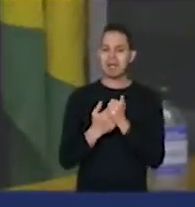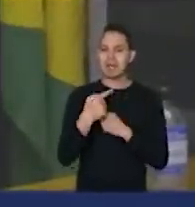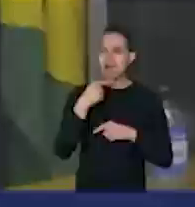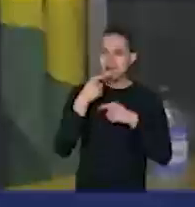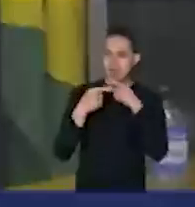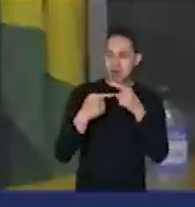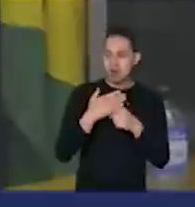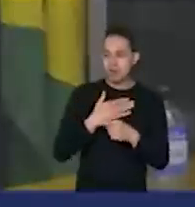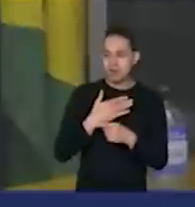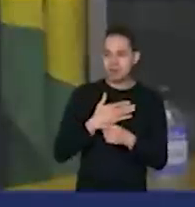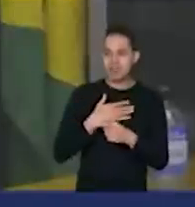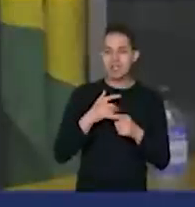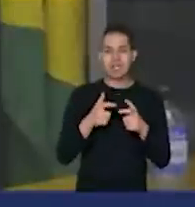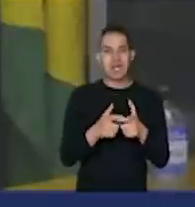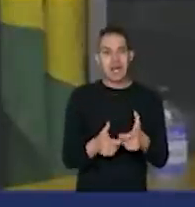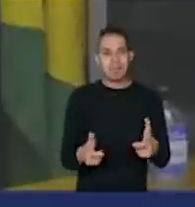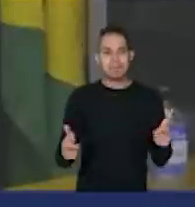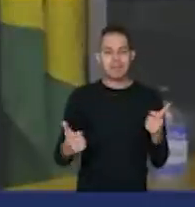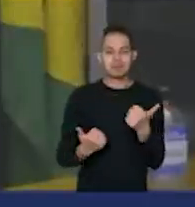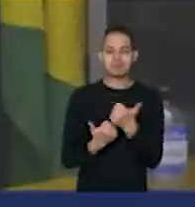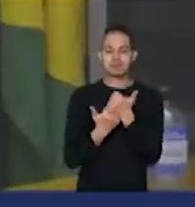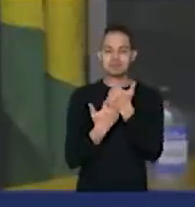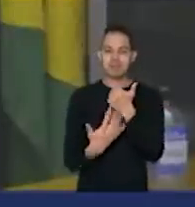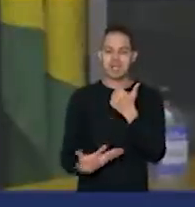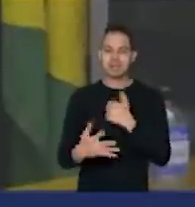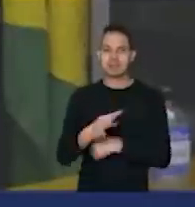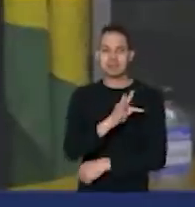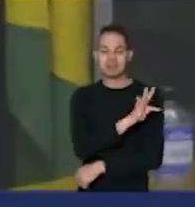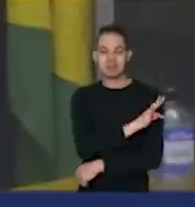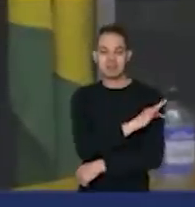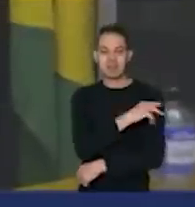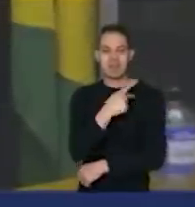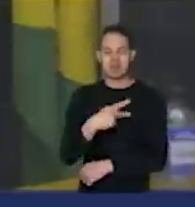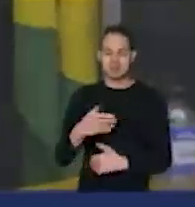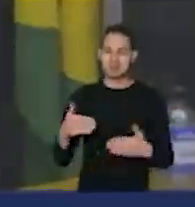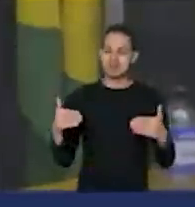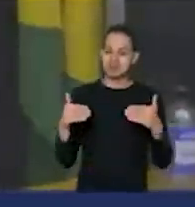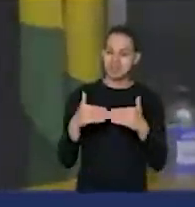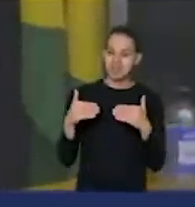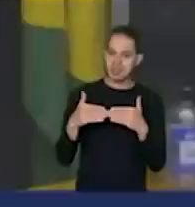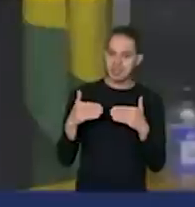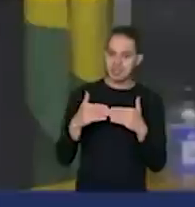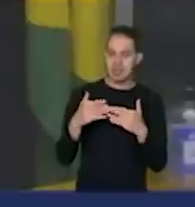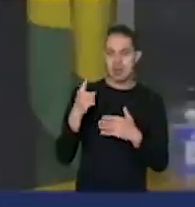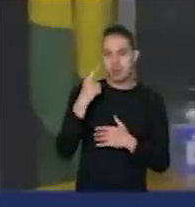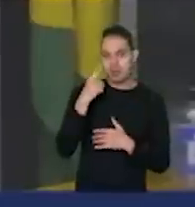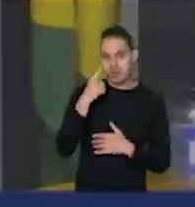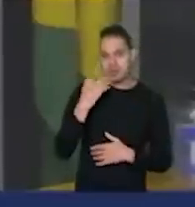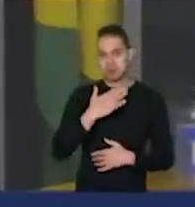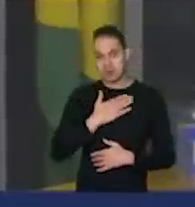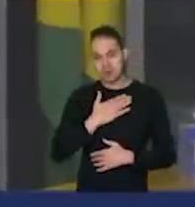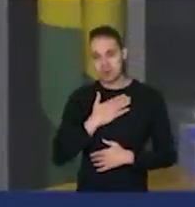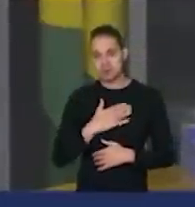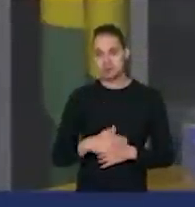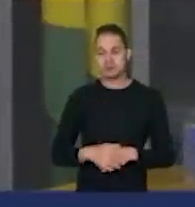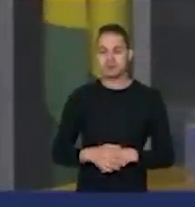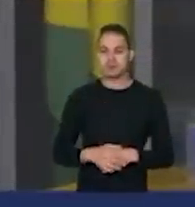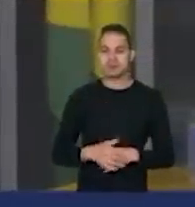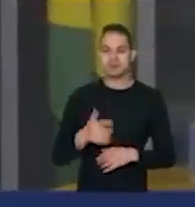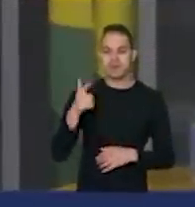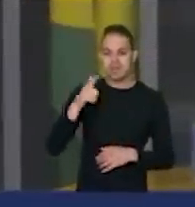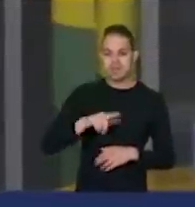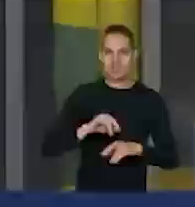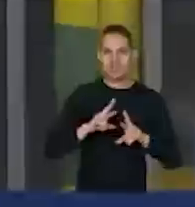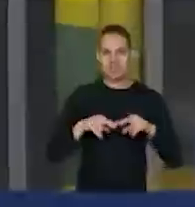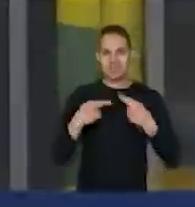corrente majoritária da assessoria técnica da Casa corrobora minha tese, eu não repetirei nessa sessão porque